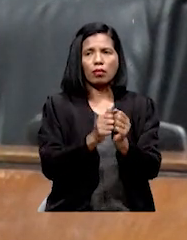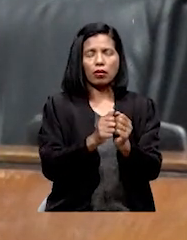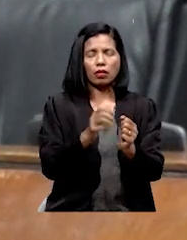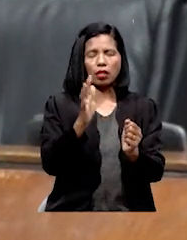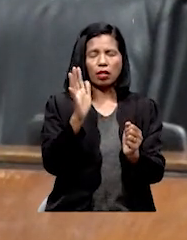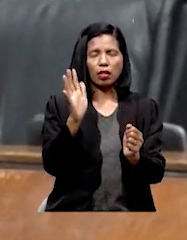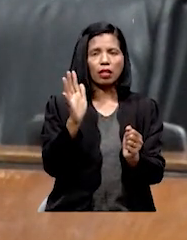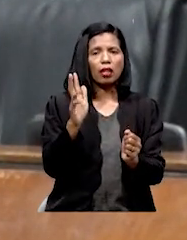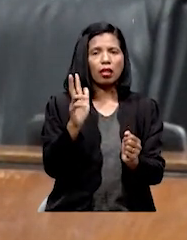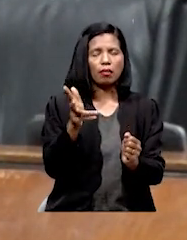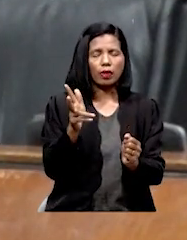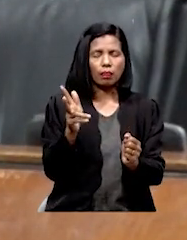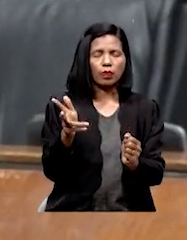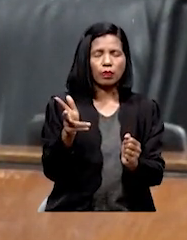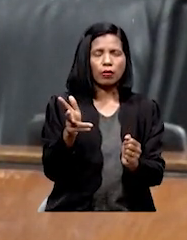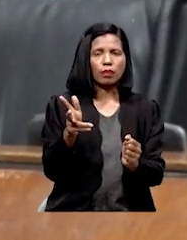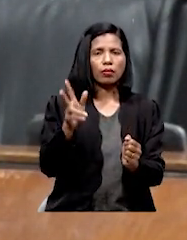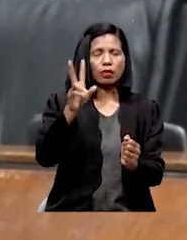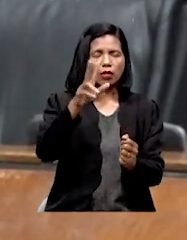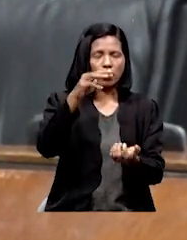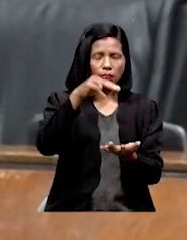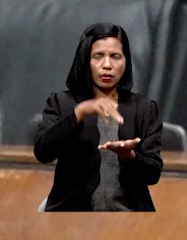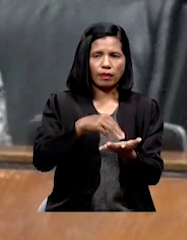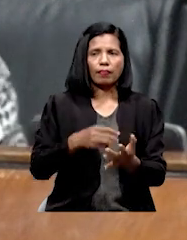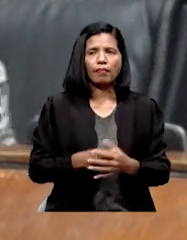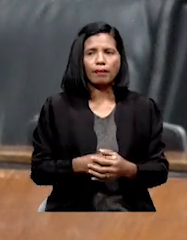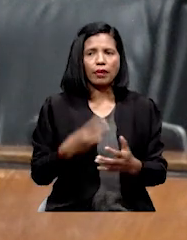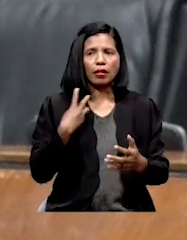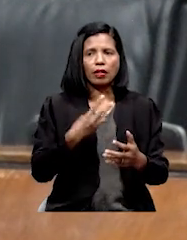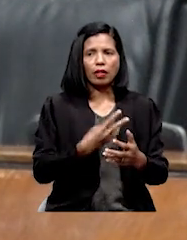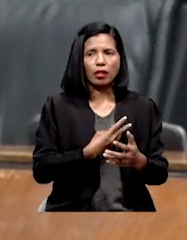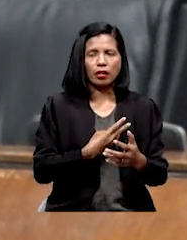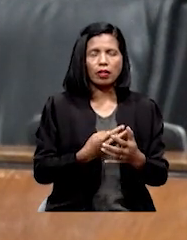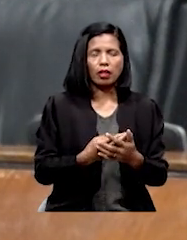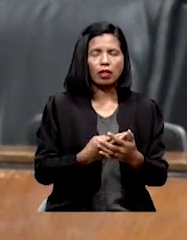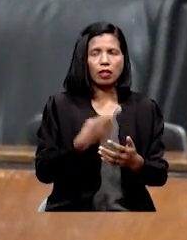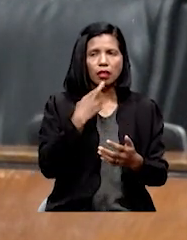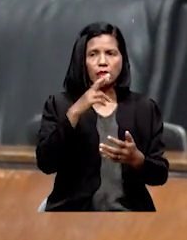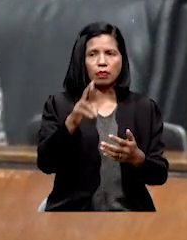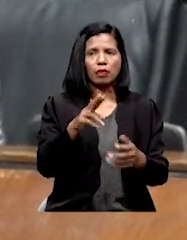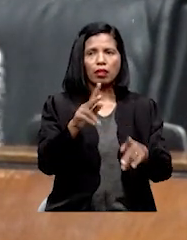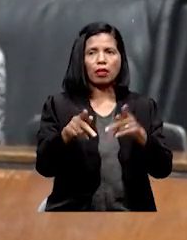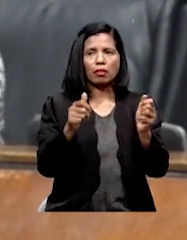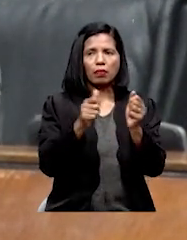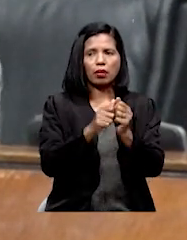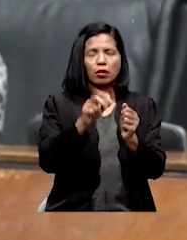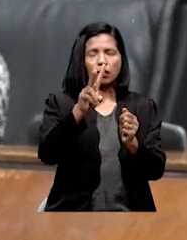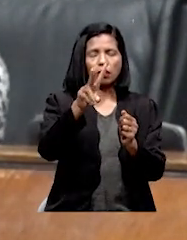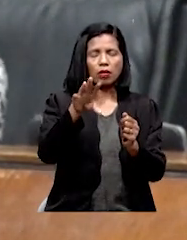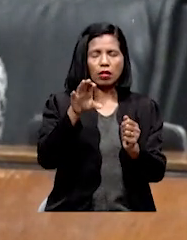43,000. Quanto 43,000 quer dizer corresponde ao EMA por volta de 215